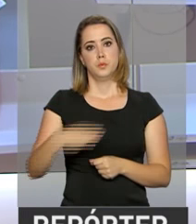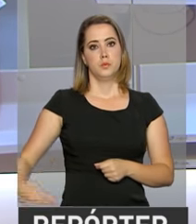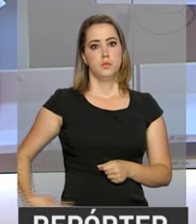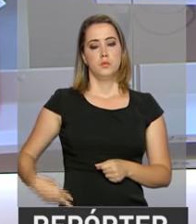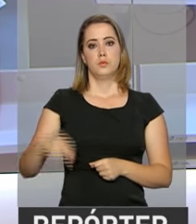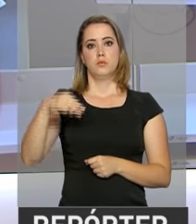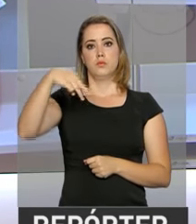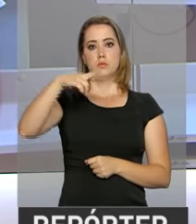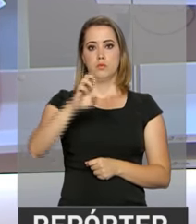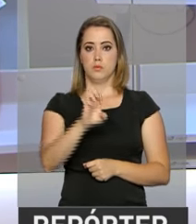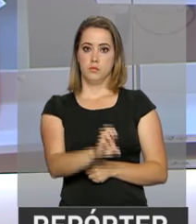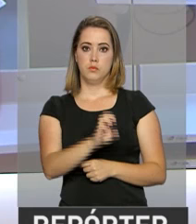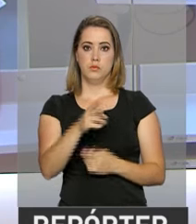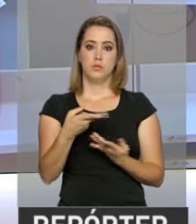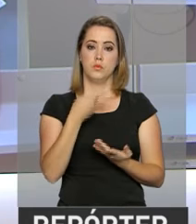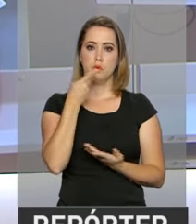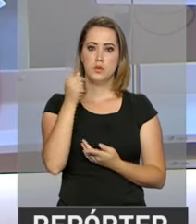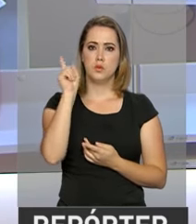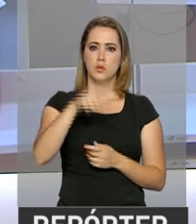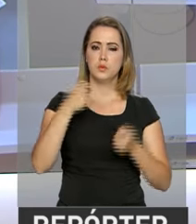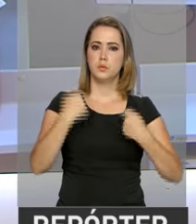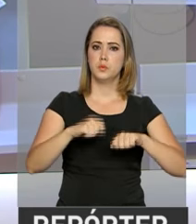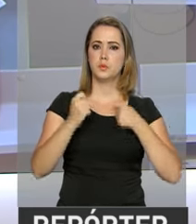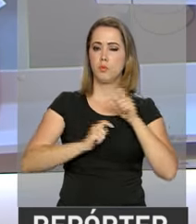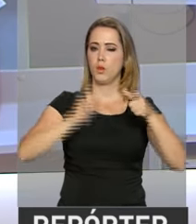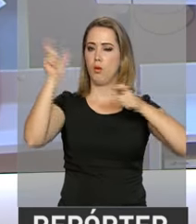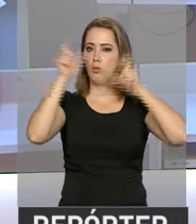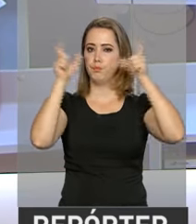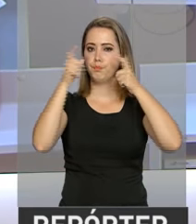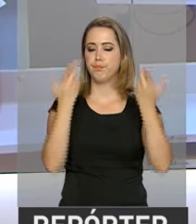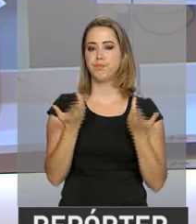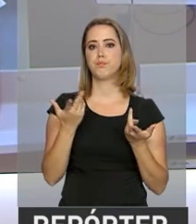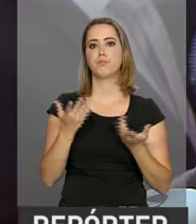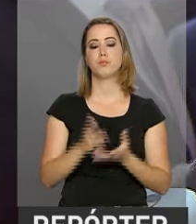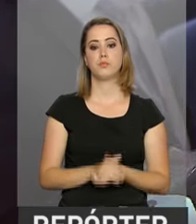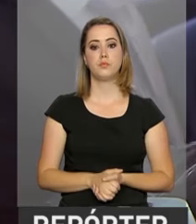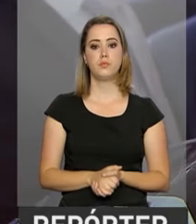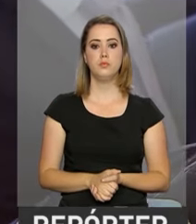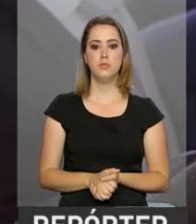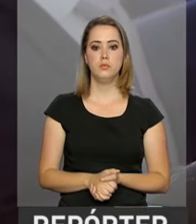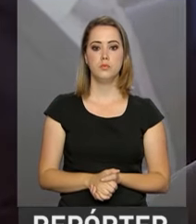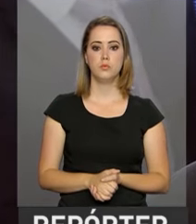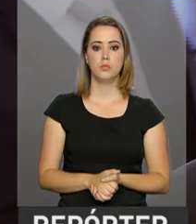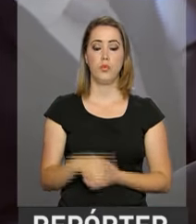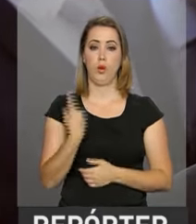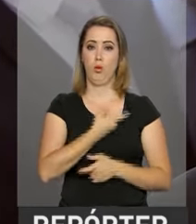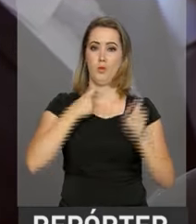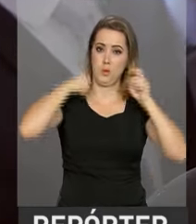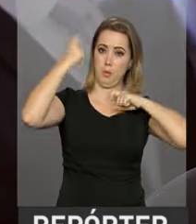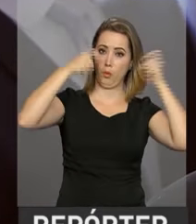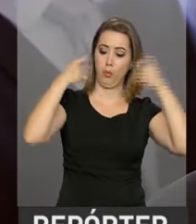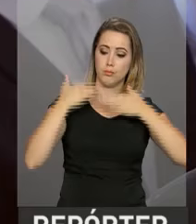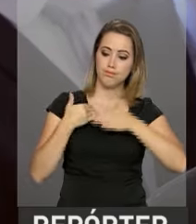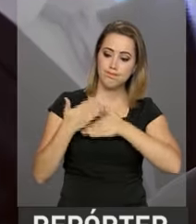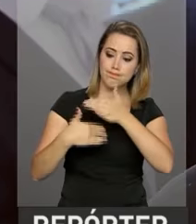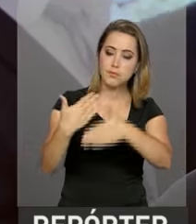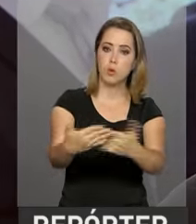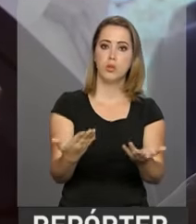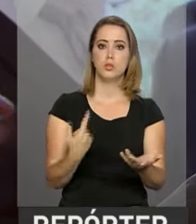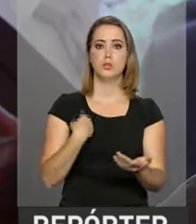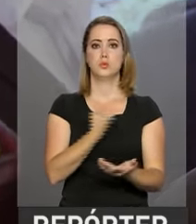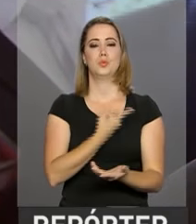Relações Exteriores, José Serra, disse que é preciso redobrar a atenção. A nossa preocupação permanece, porque com a